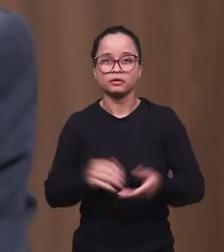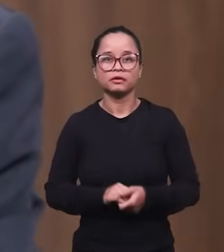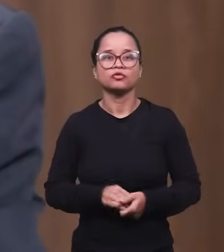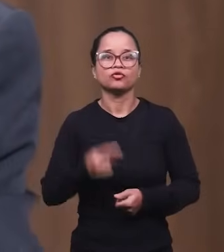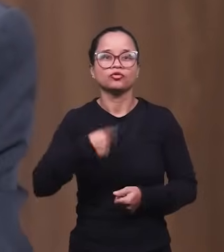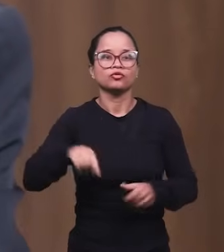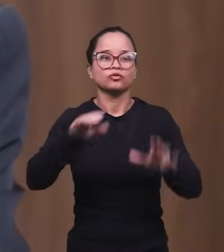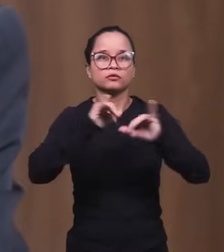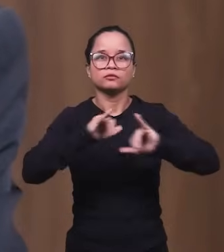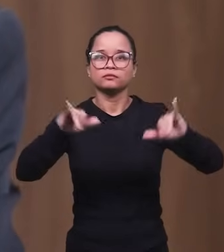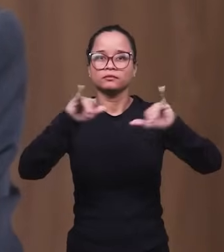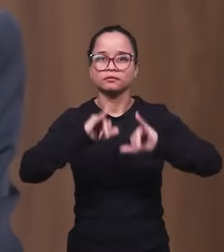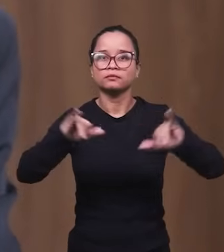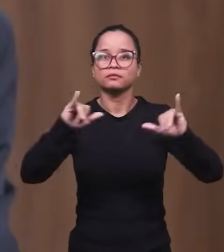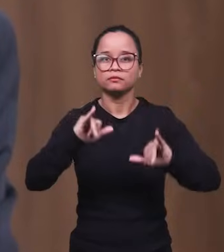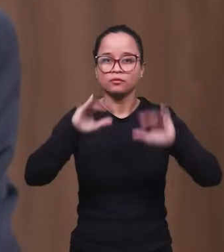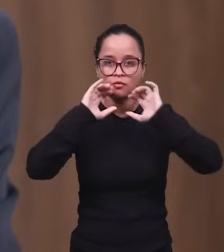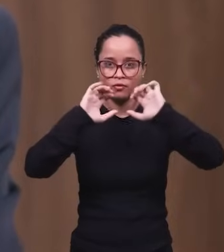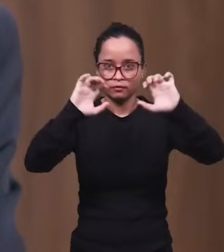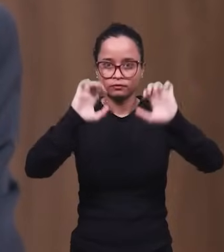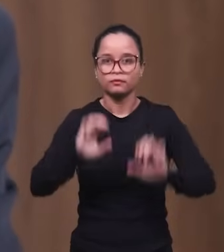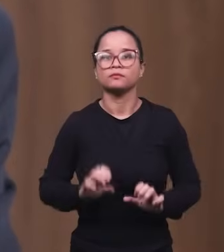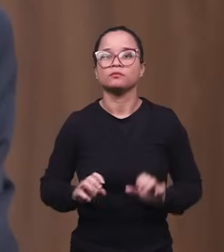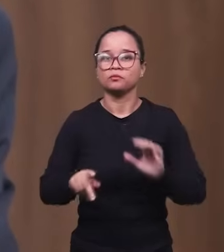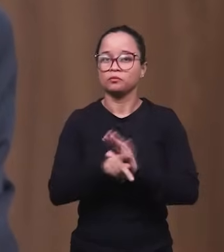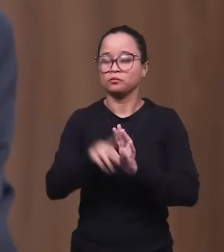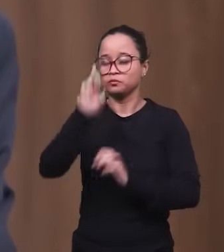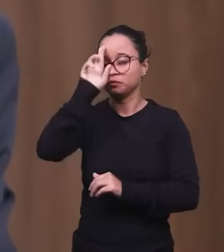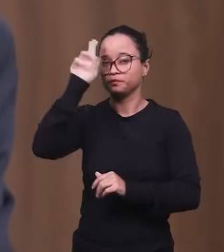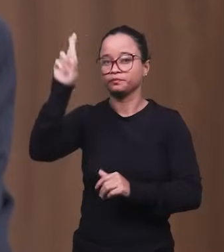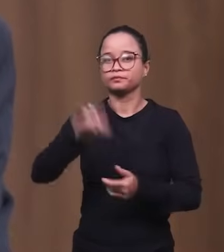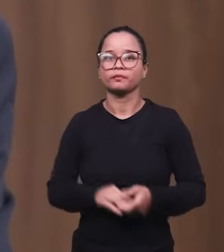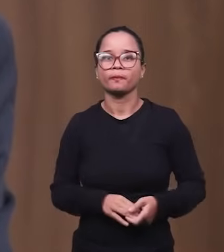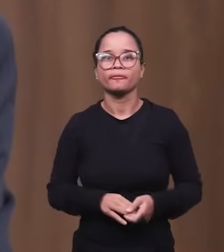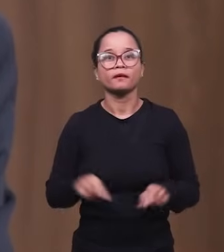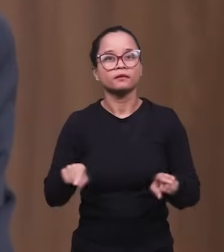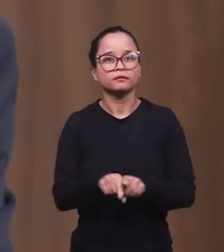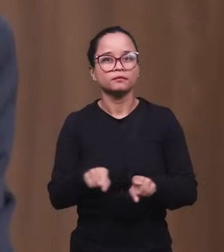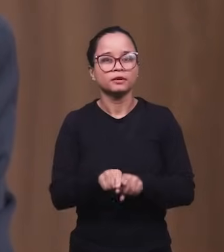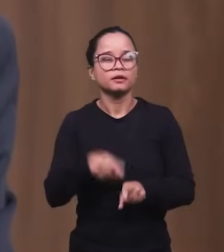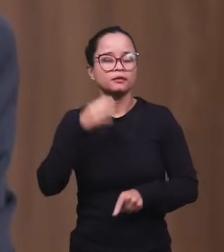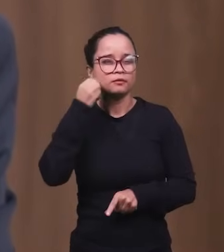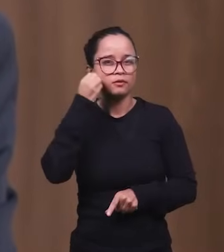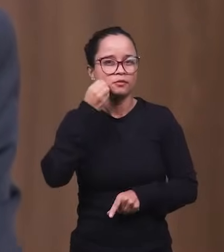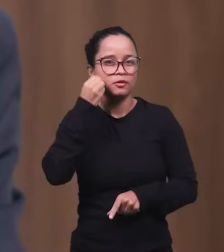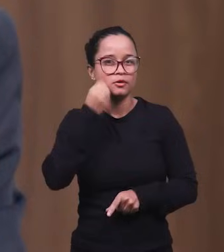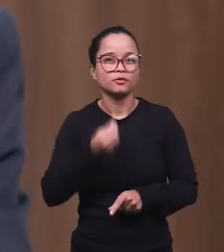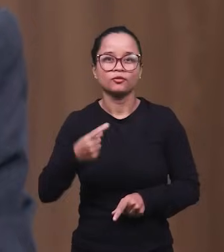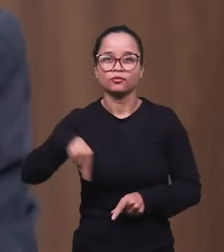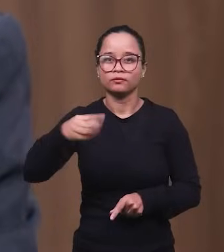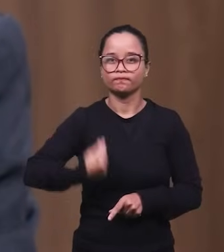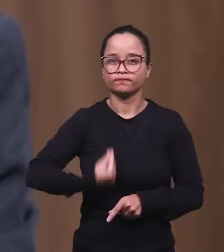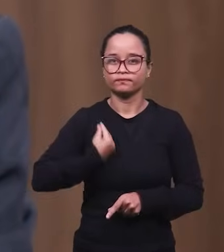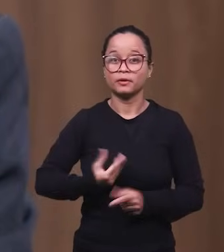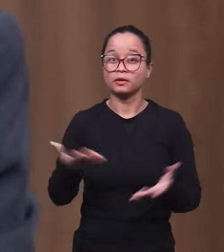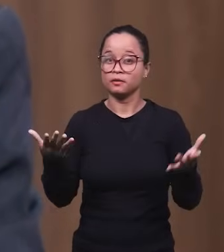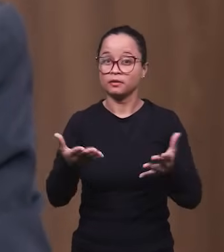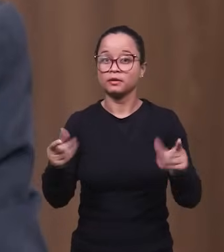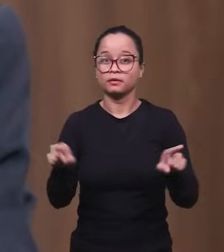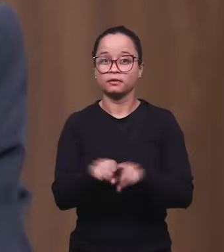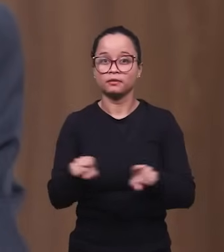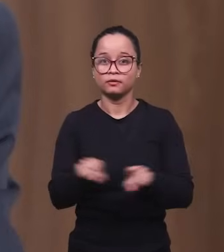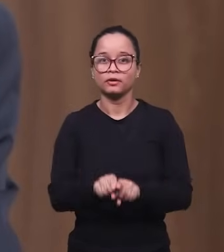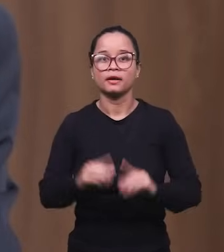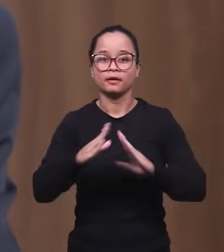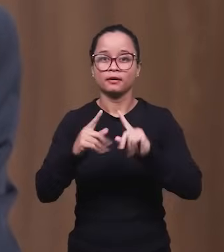de levar a palavra do Senhor. E falaremos também sobre aquelas experiências que temos vivido no presente e o